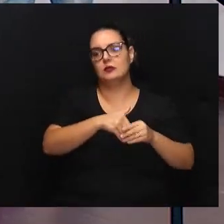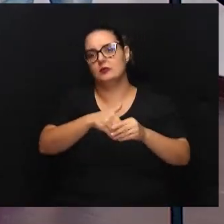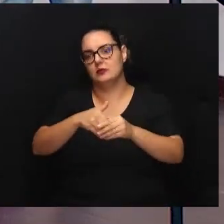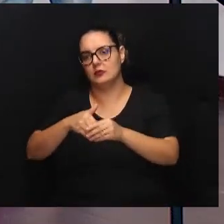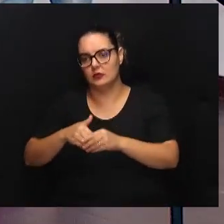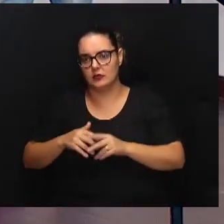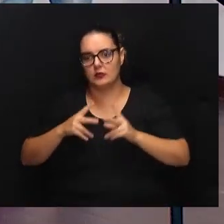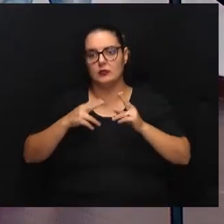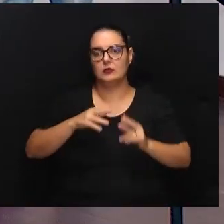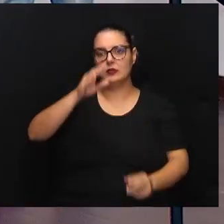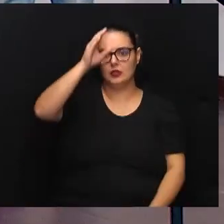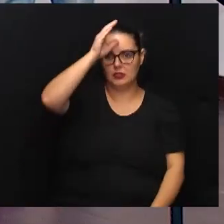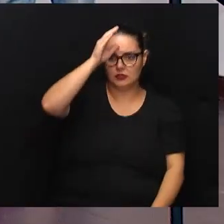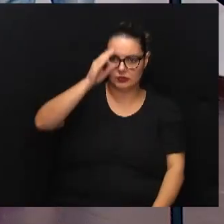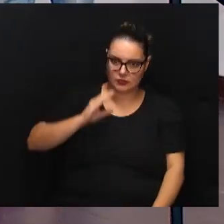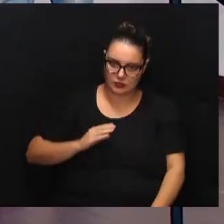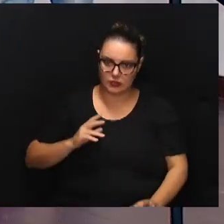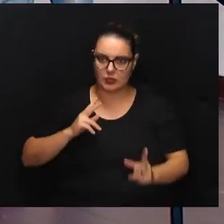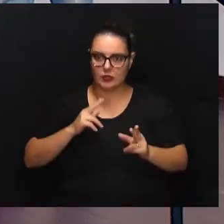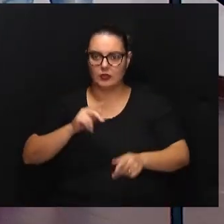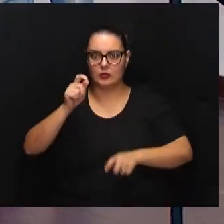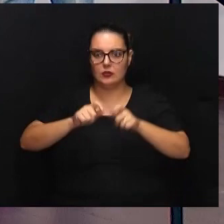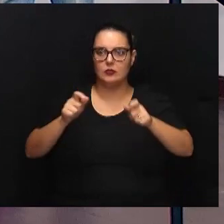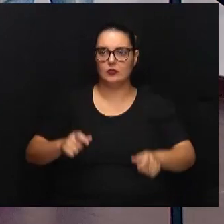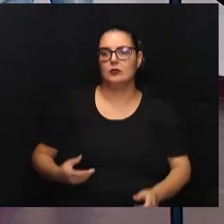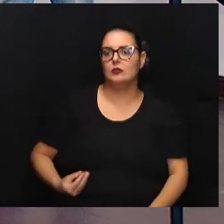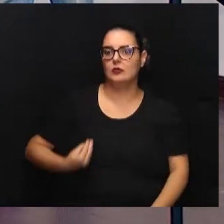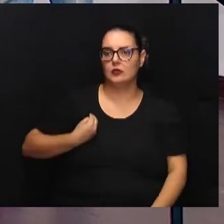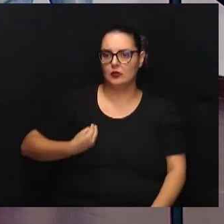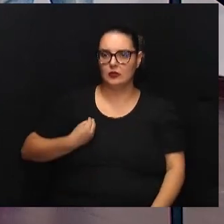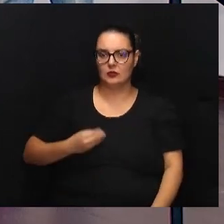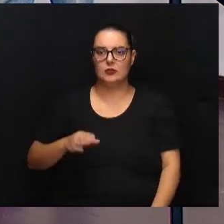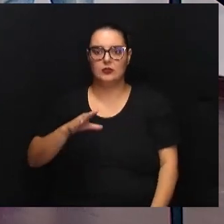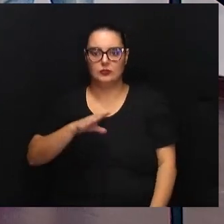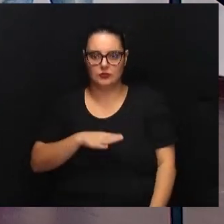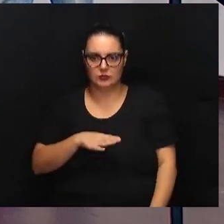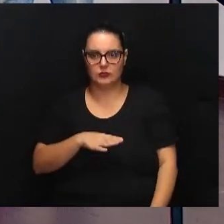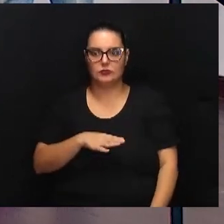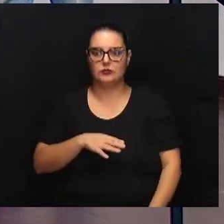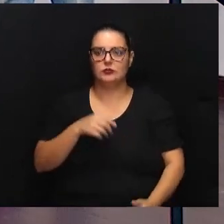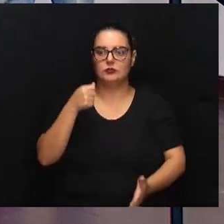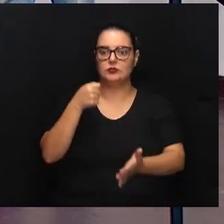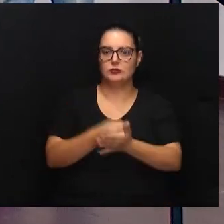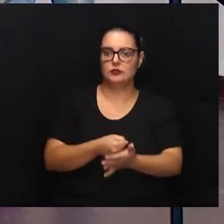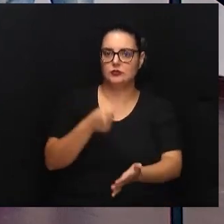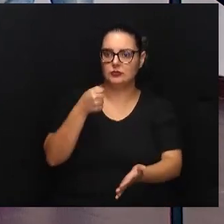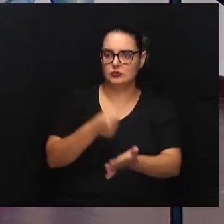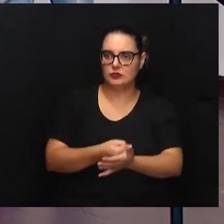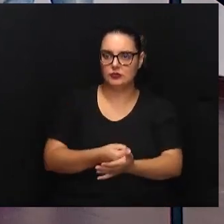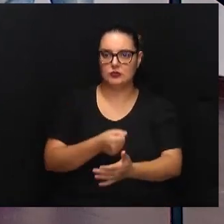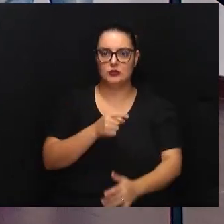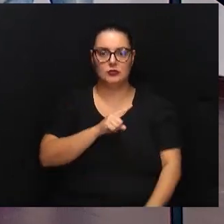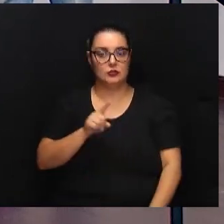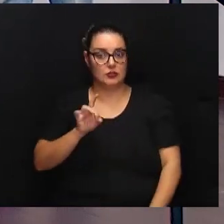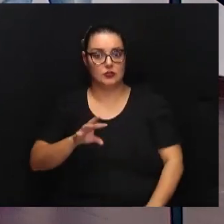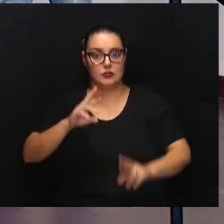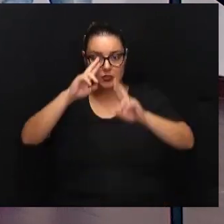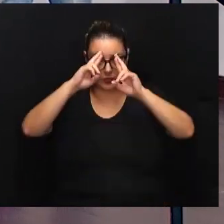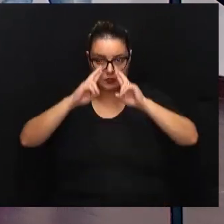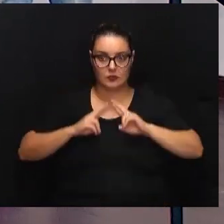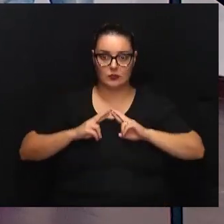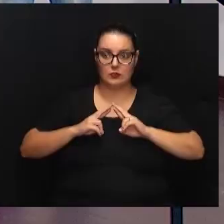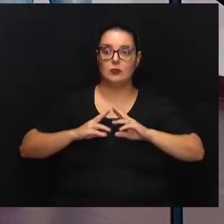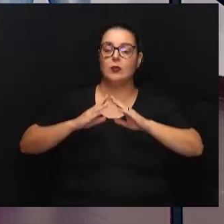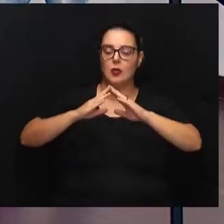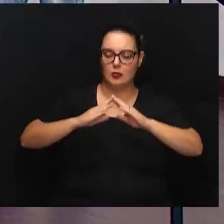que vivemos a cidade e exigimos não só respeito, mas moradia, saúde, educação